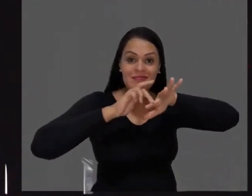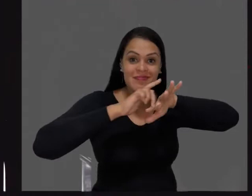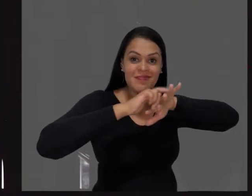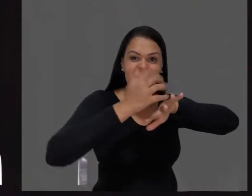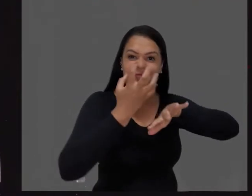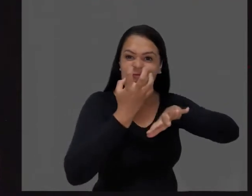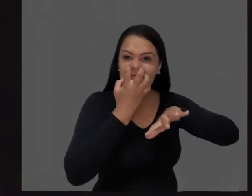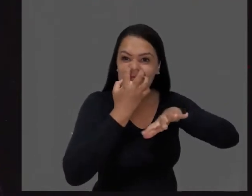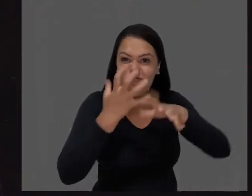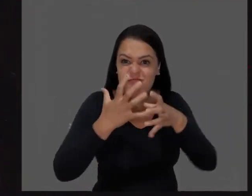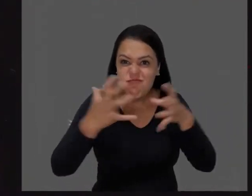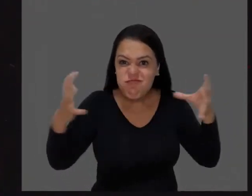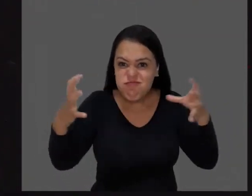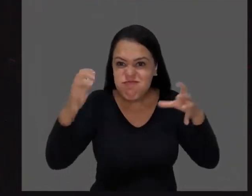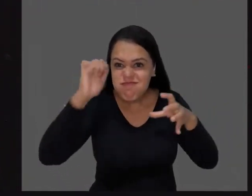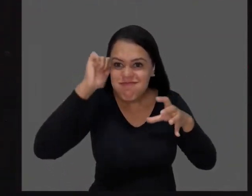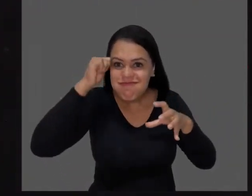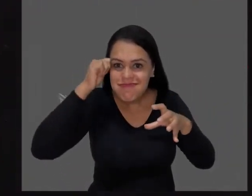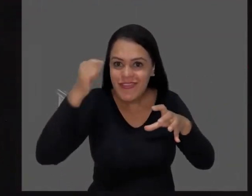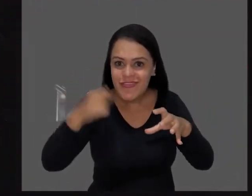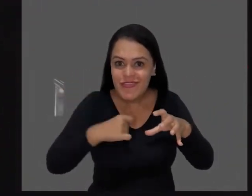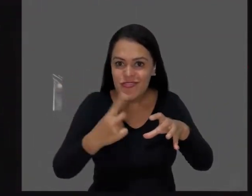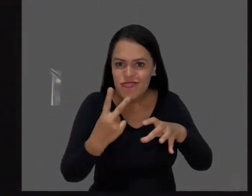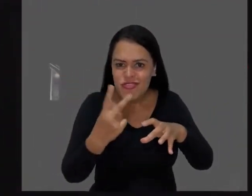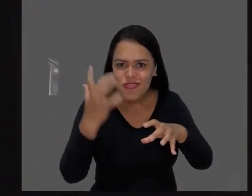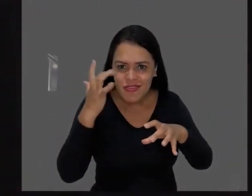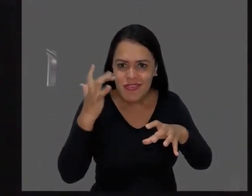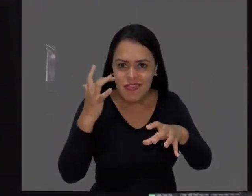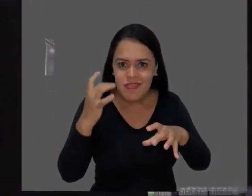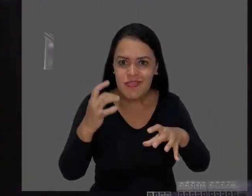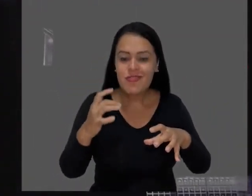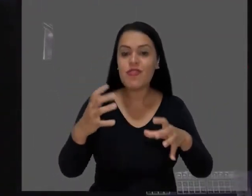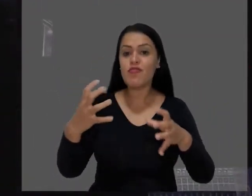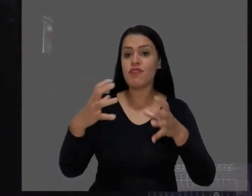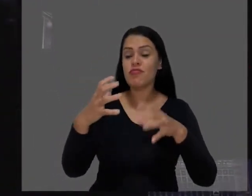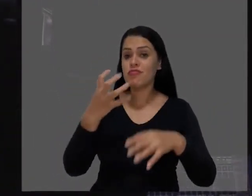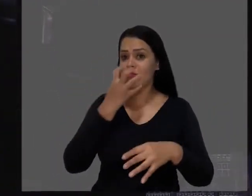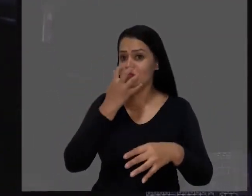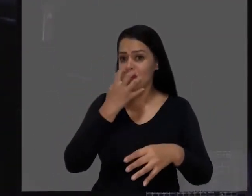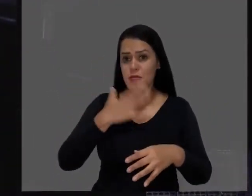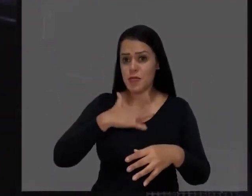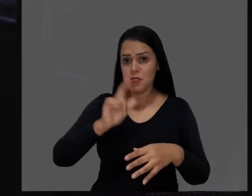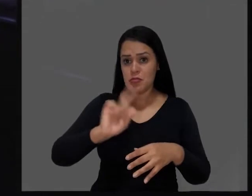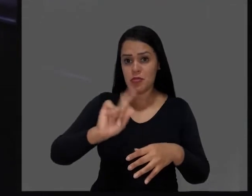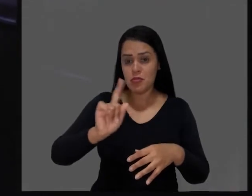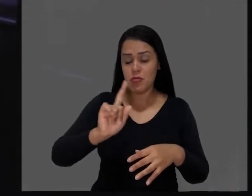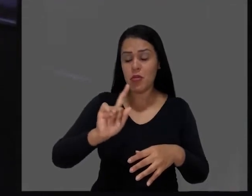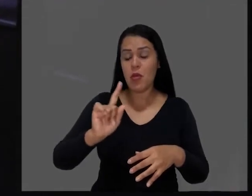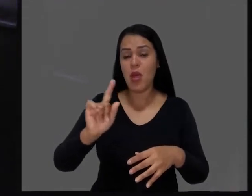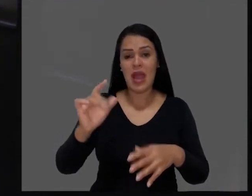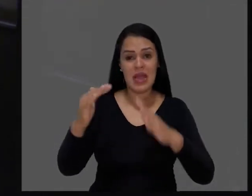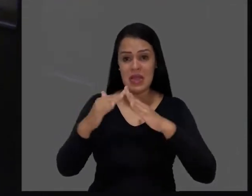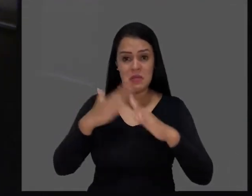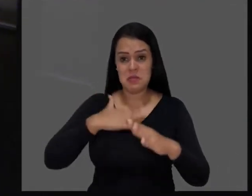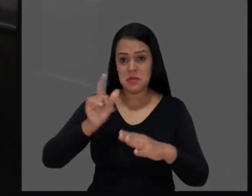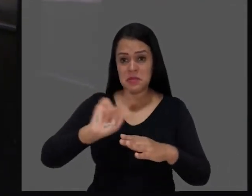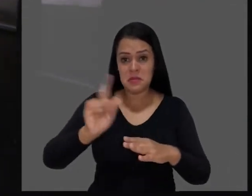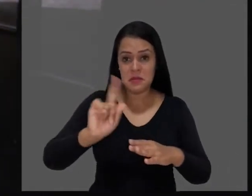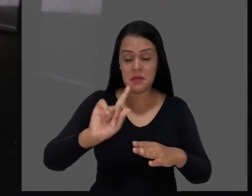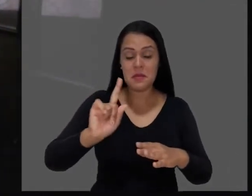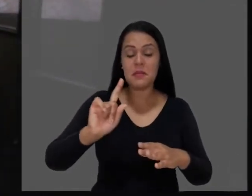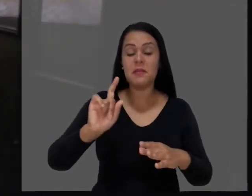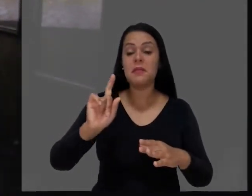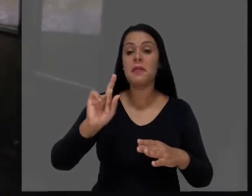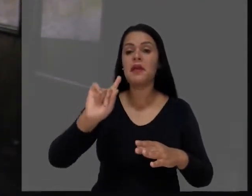Rottweilers. Dois, eu acho. Os cachorros não eram meus nem a casa. Então, depois de muito tempo, a casa